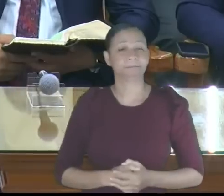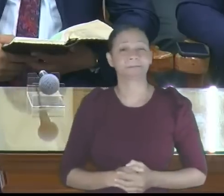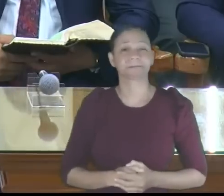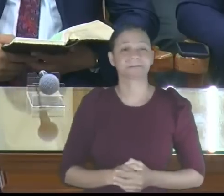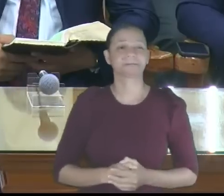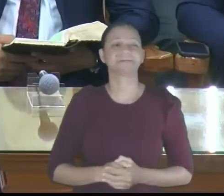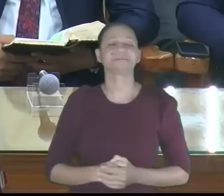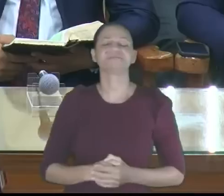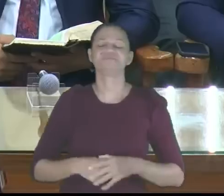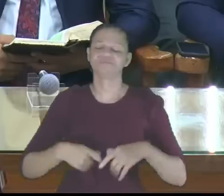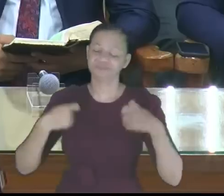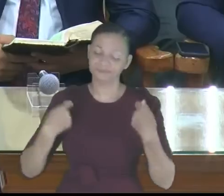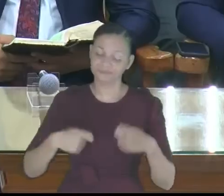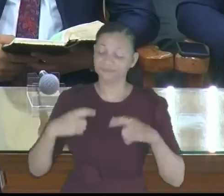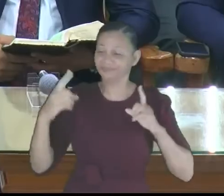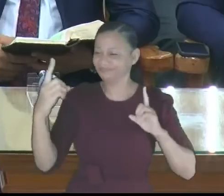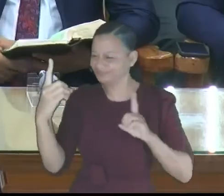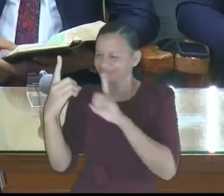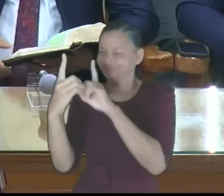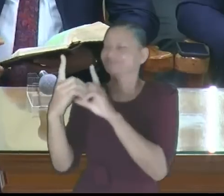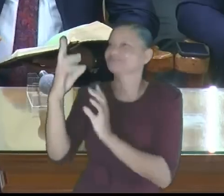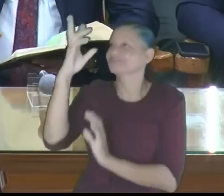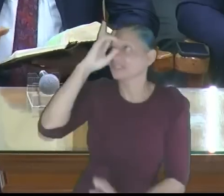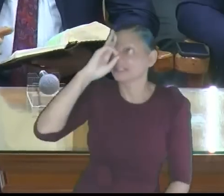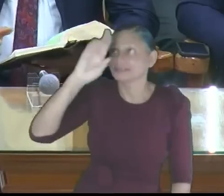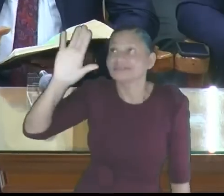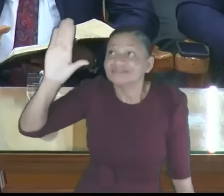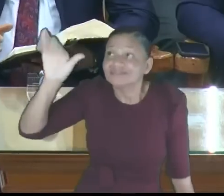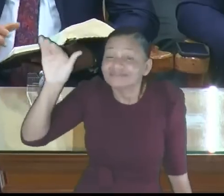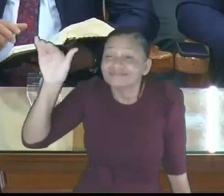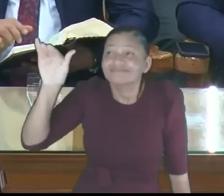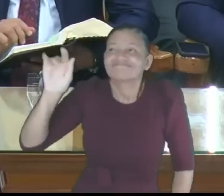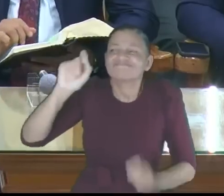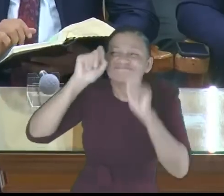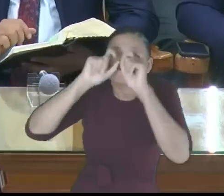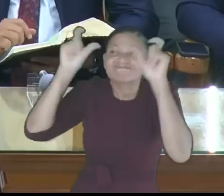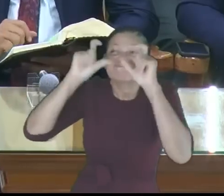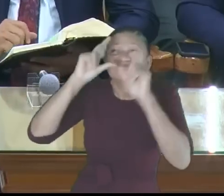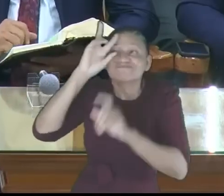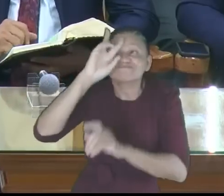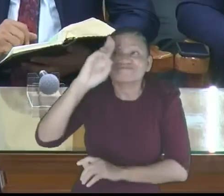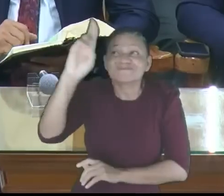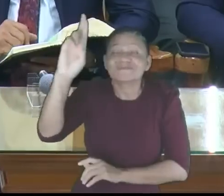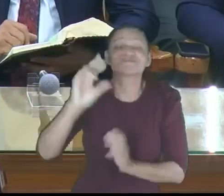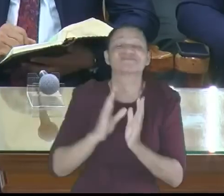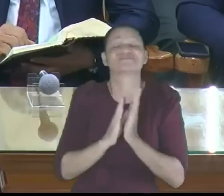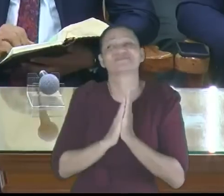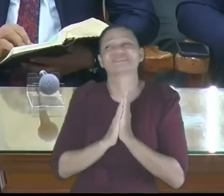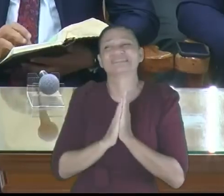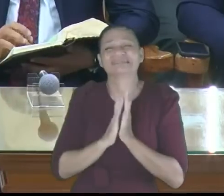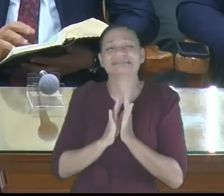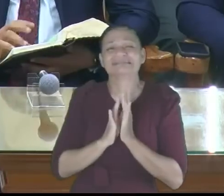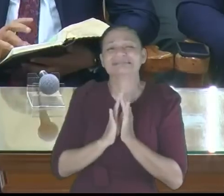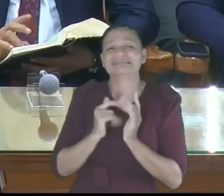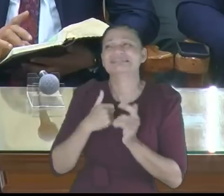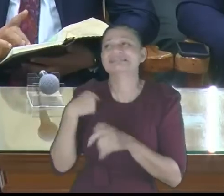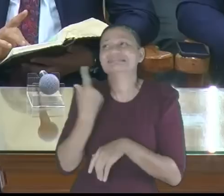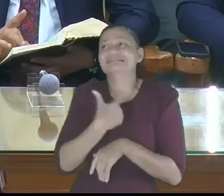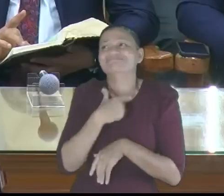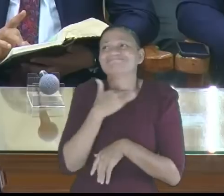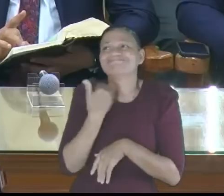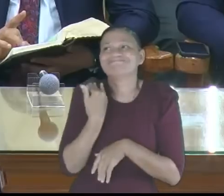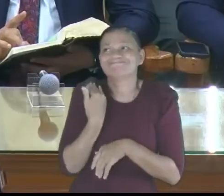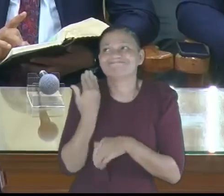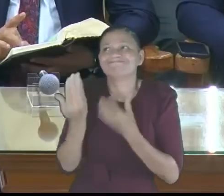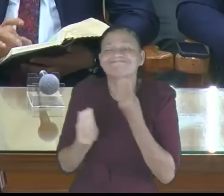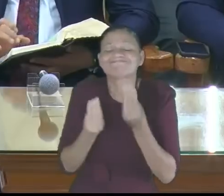Nós devemos chegar para o Senhor e dizer: Senhor, acorda, Senhor, se não perecemos.